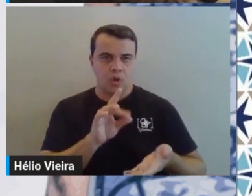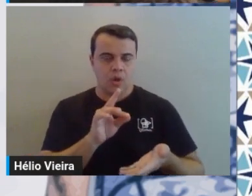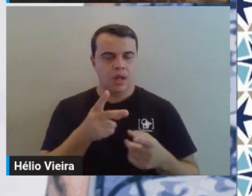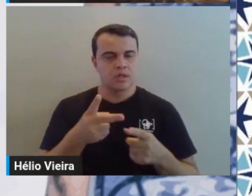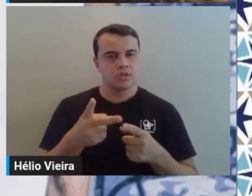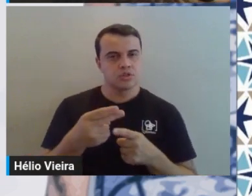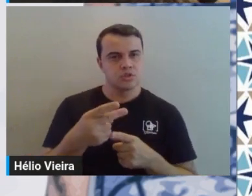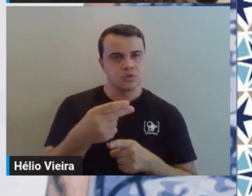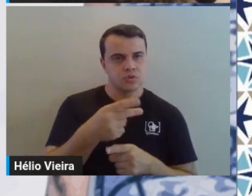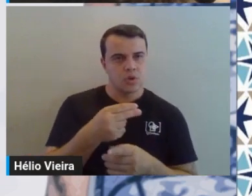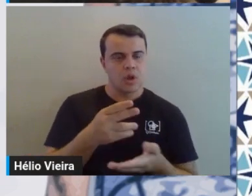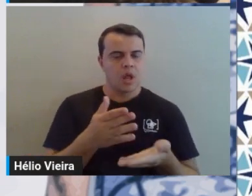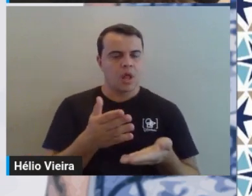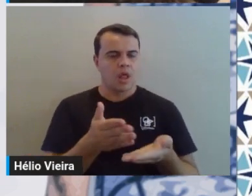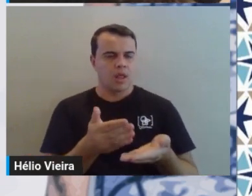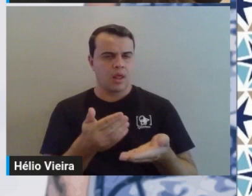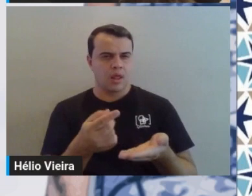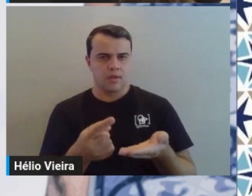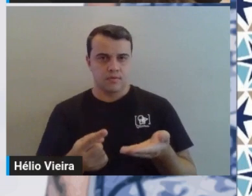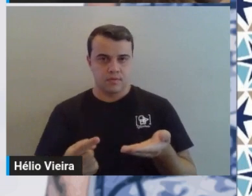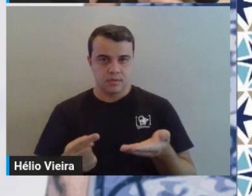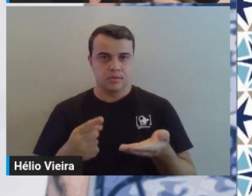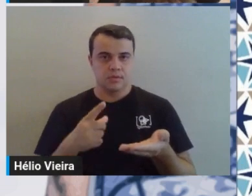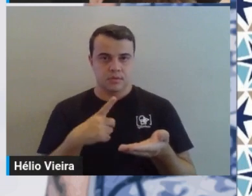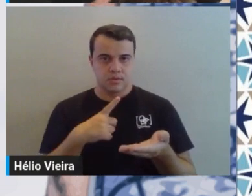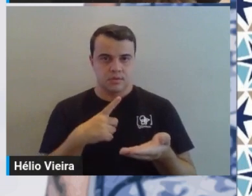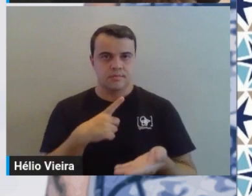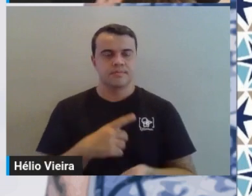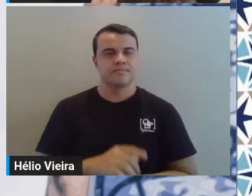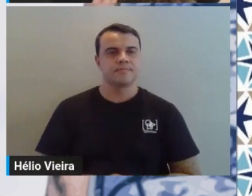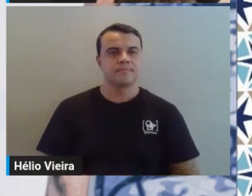às vezes revista, material que for disponível.